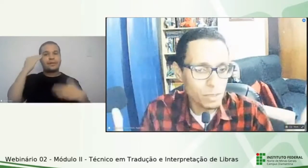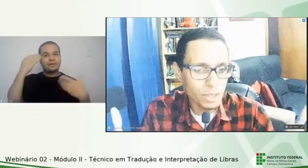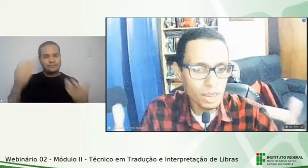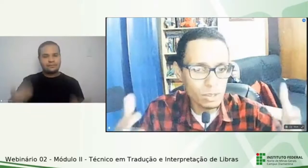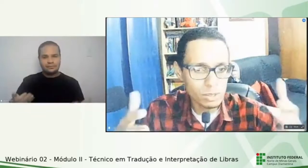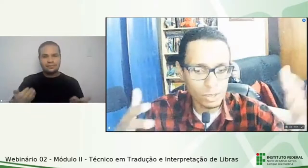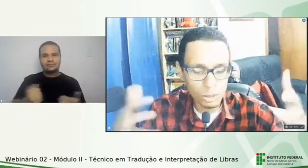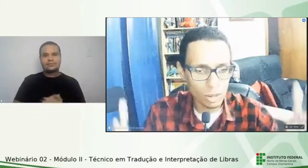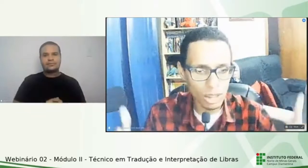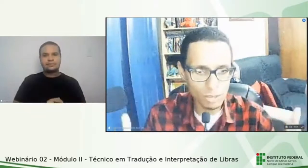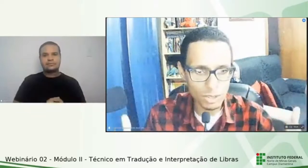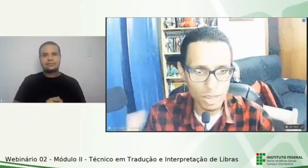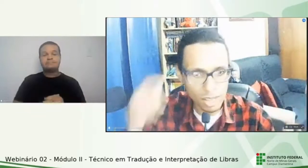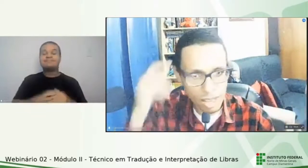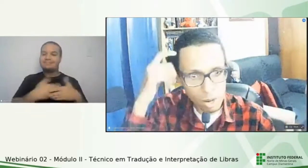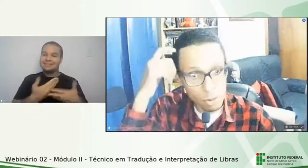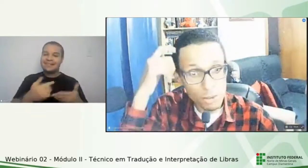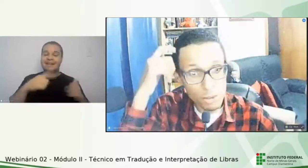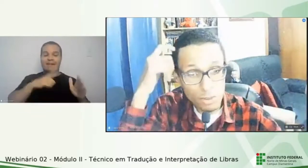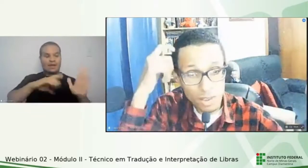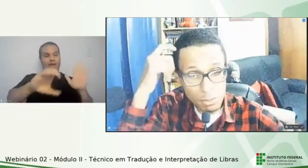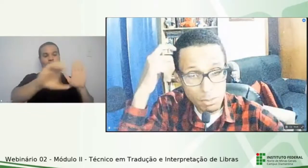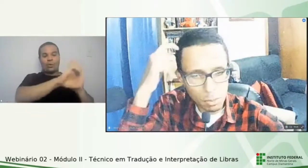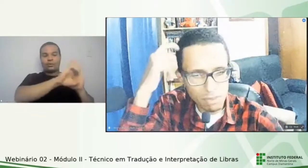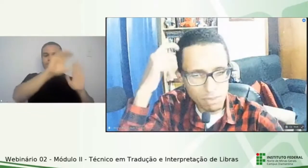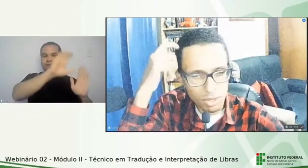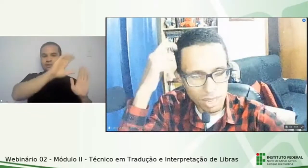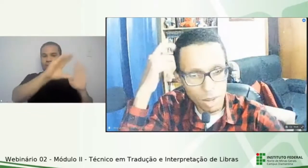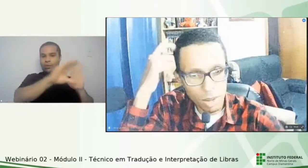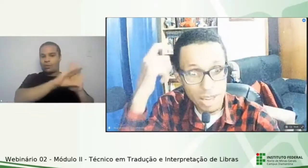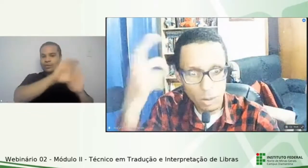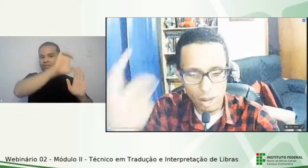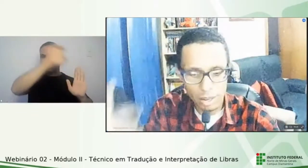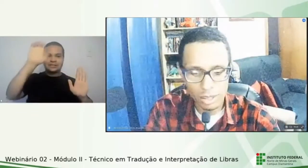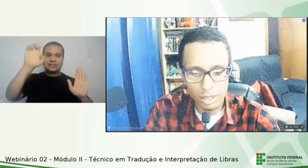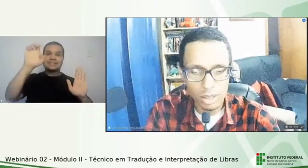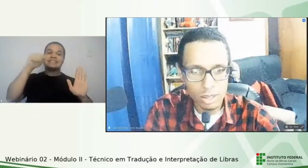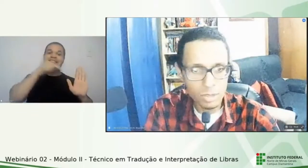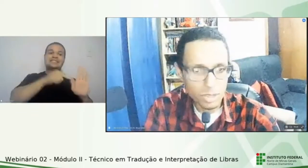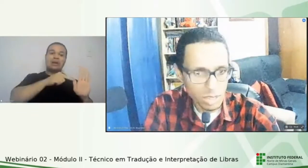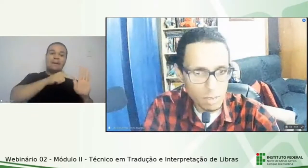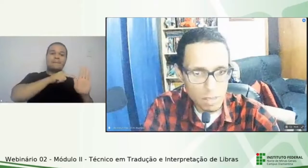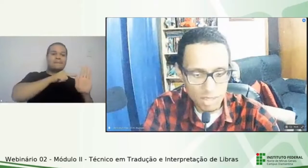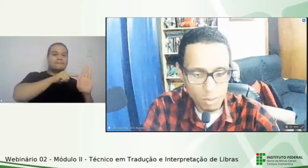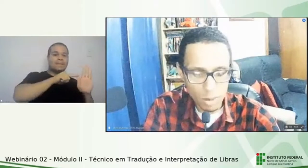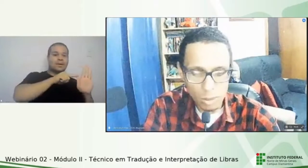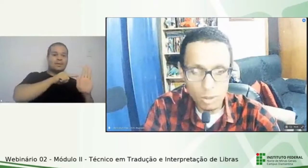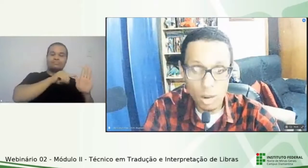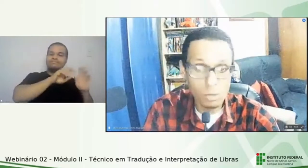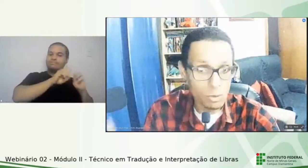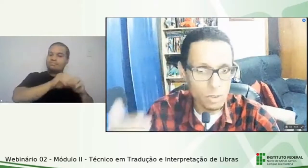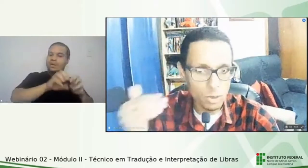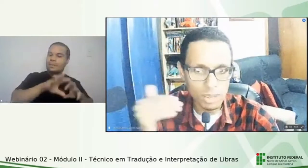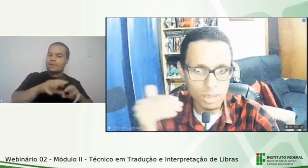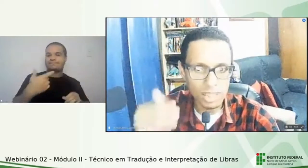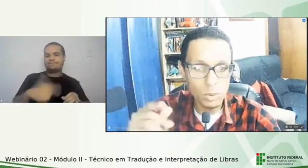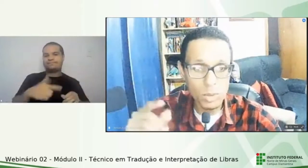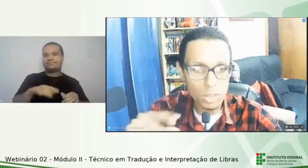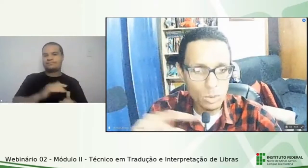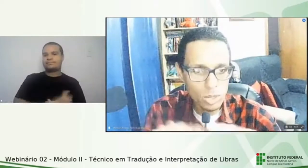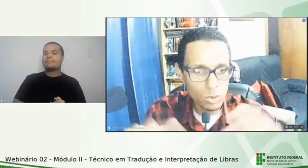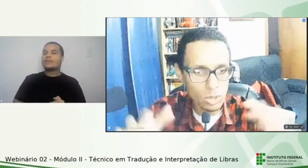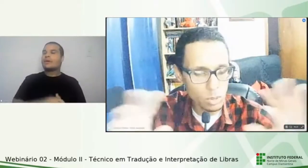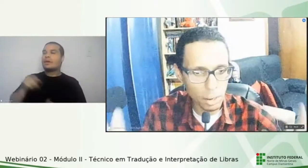não vai poder controlar você. O professor fala muito palavrão em sala de aula. E agora? você tem que passar para o aluno: olha, o professor está